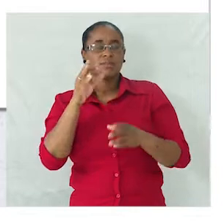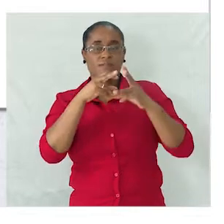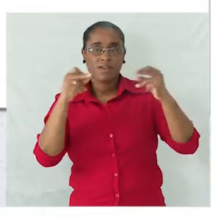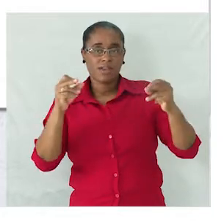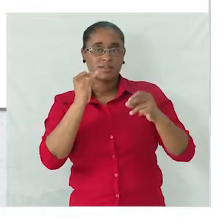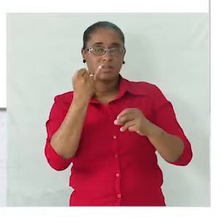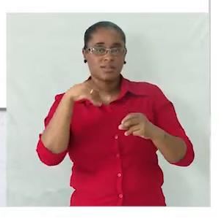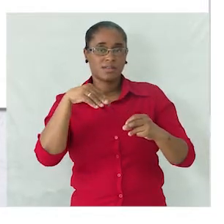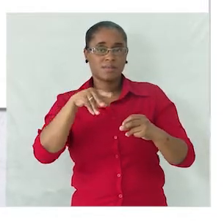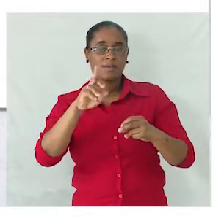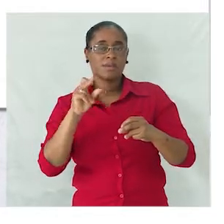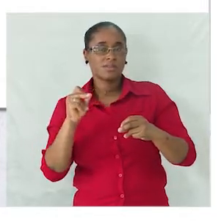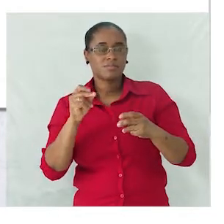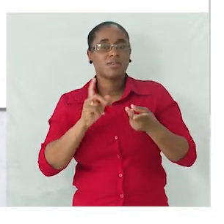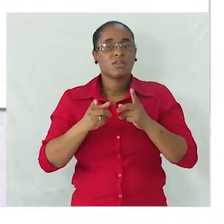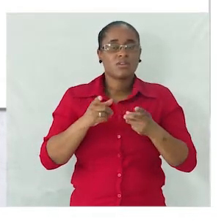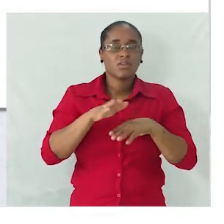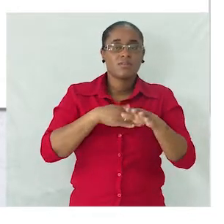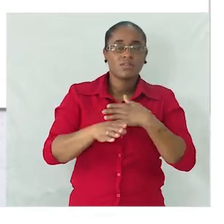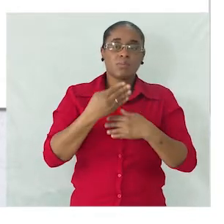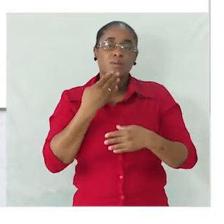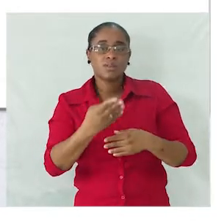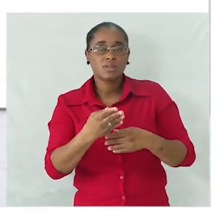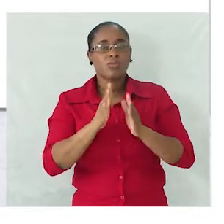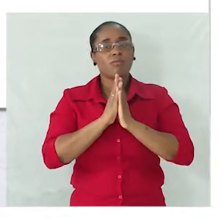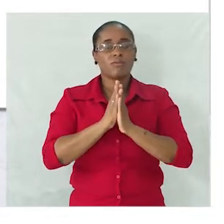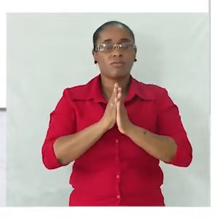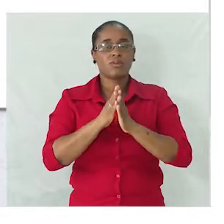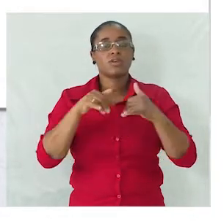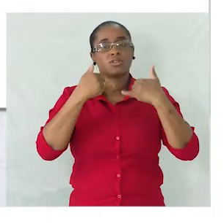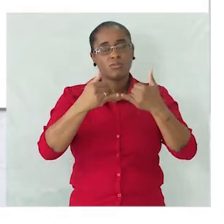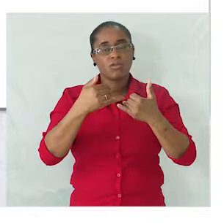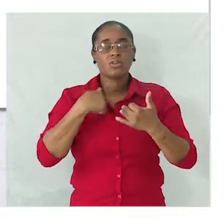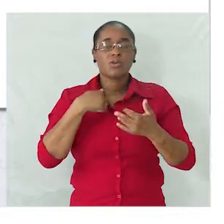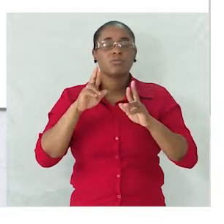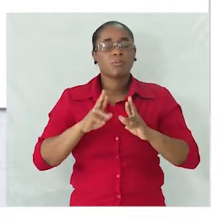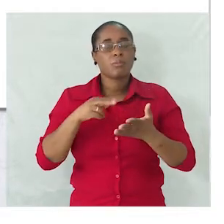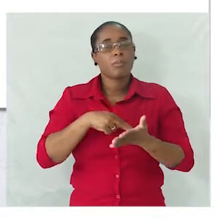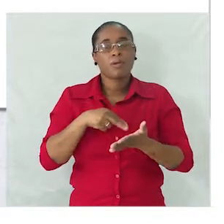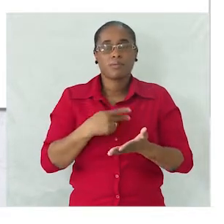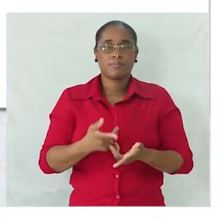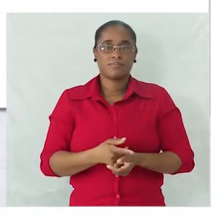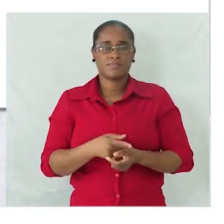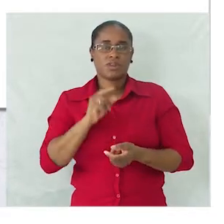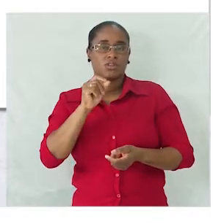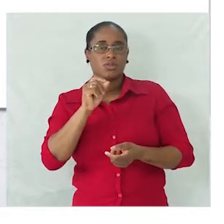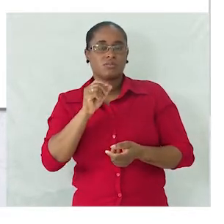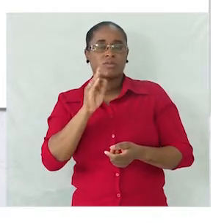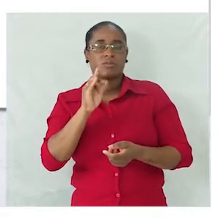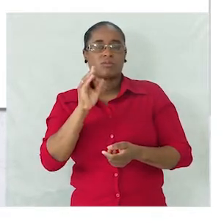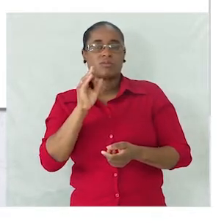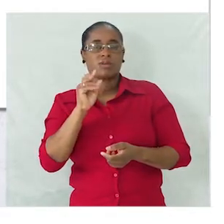dei. Fiz um pedido, por favor, e depois então esperei. Chamo frase exclamativa quando